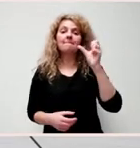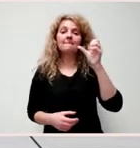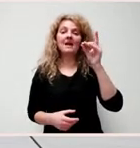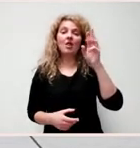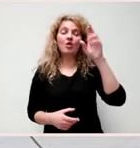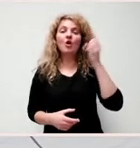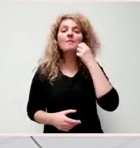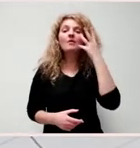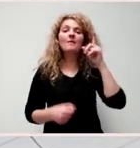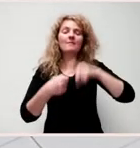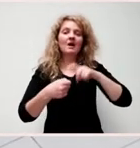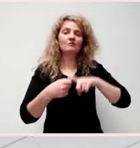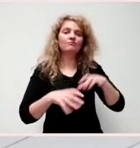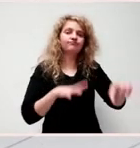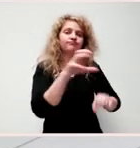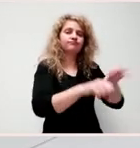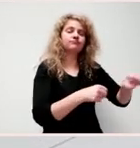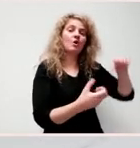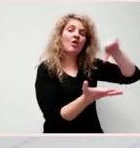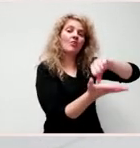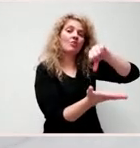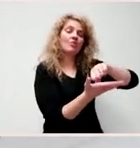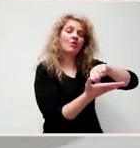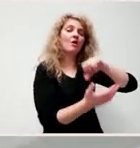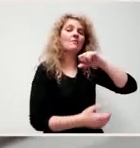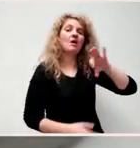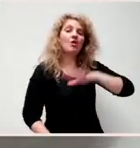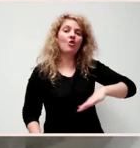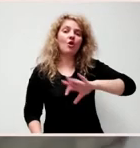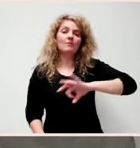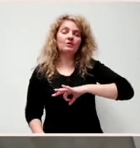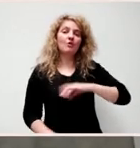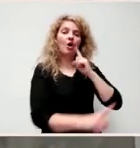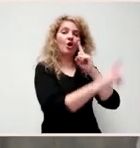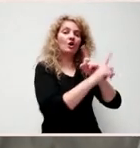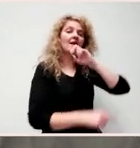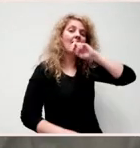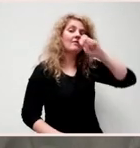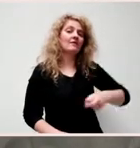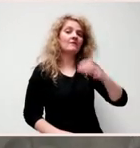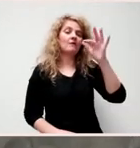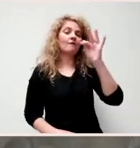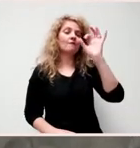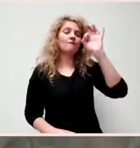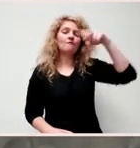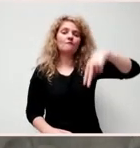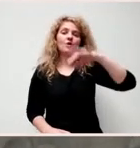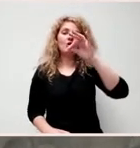Madruga, participou na loita polo dominio da vila de Pontevedra contra o arcebispo Fonseca.